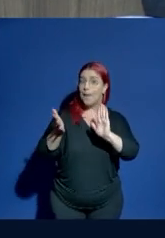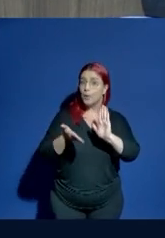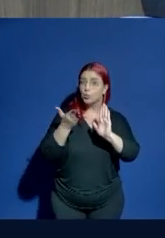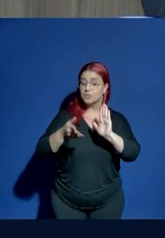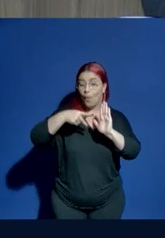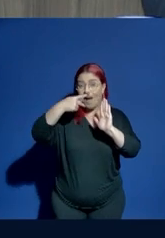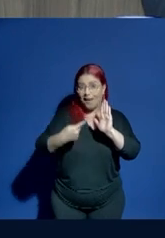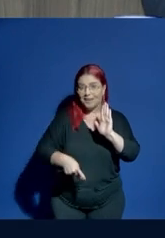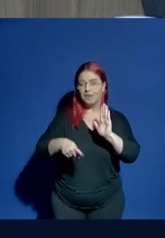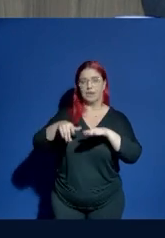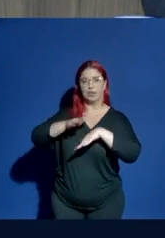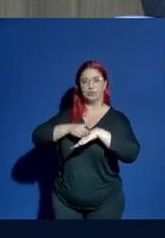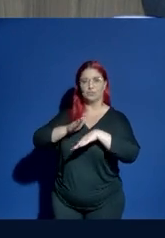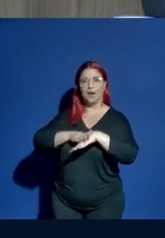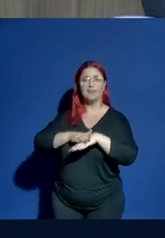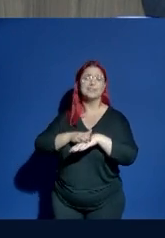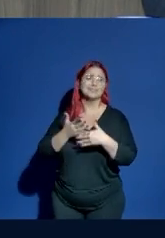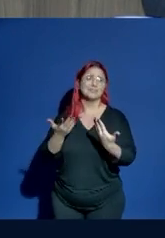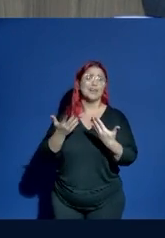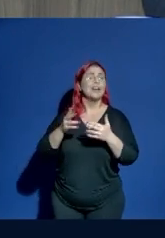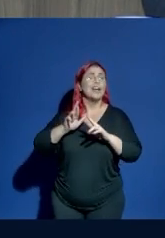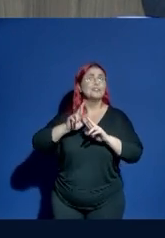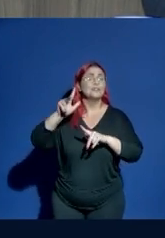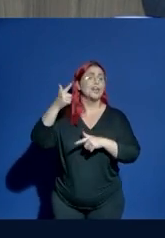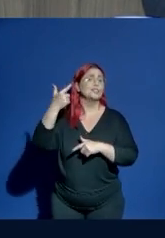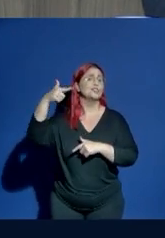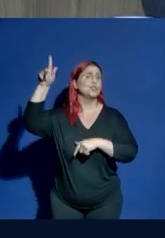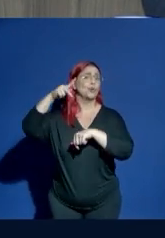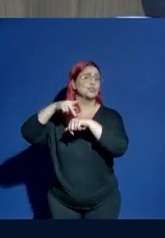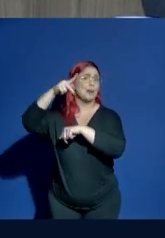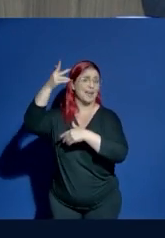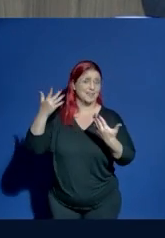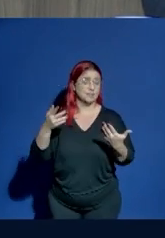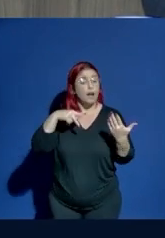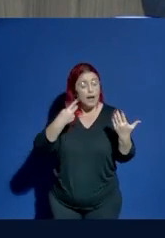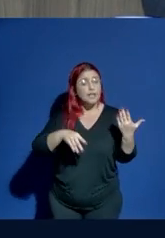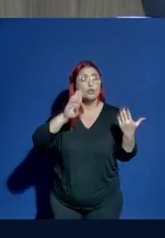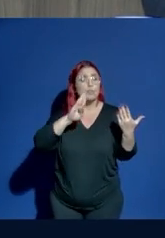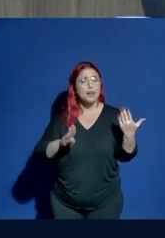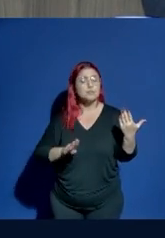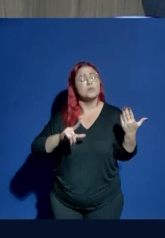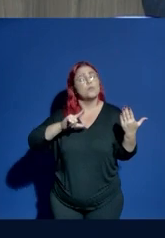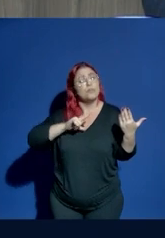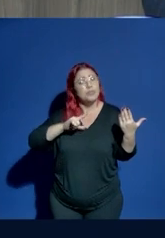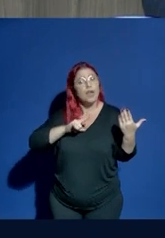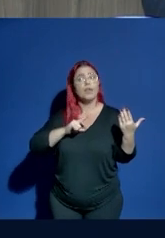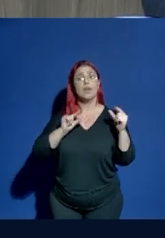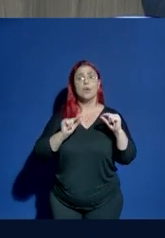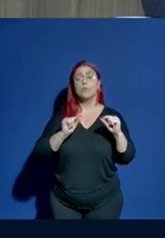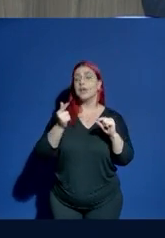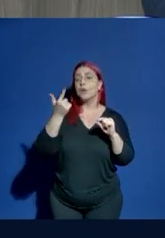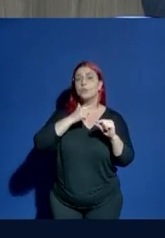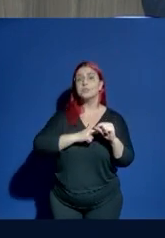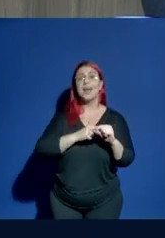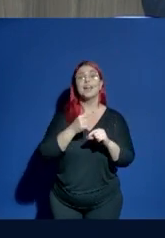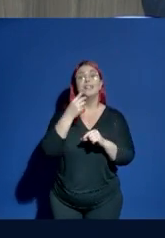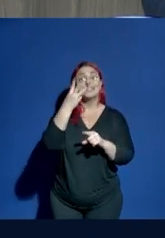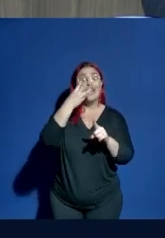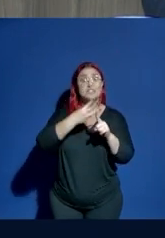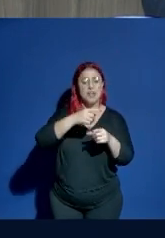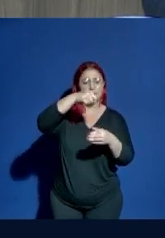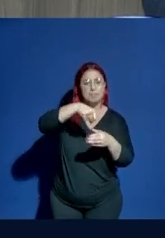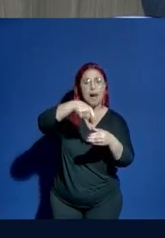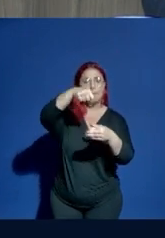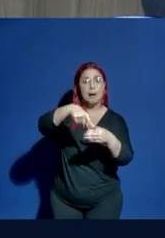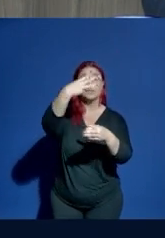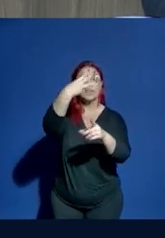nossa matéria-prima, não é igual ao hemisfério norte. Nós temos lugares no Brasil onde a gente consegue fazer 3 safras por ano,